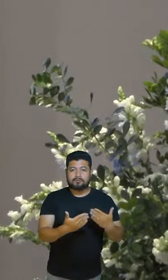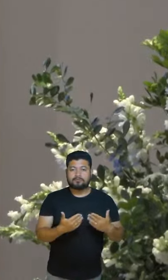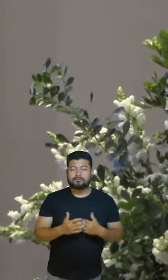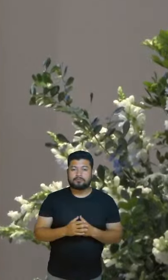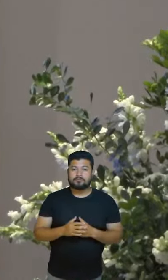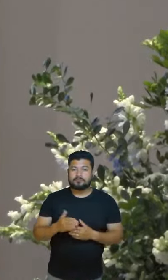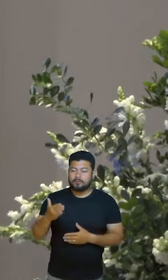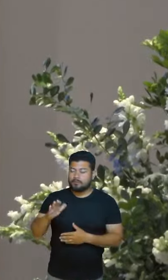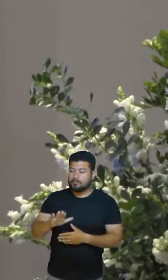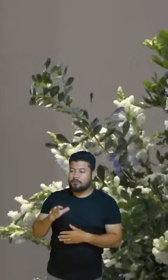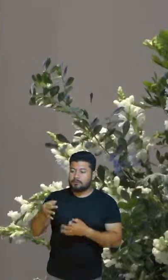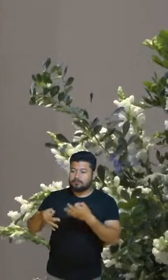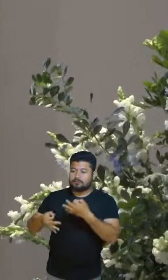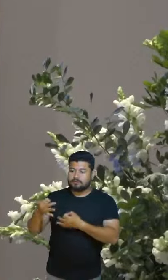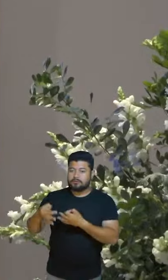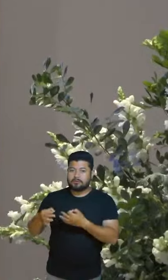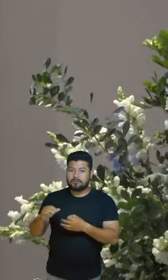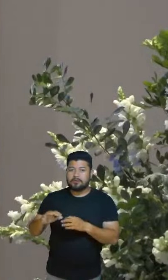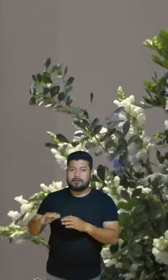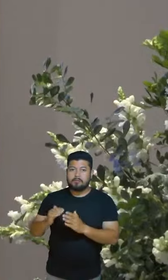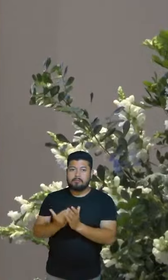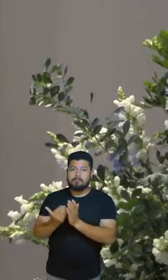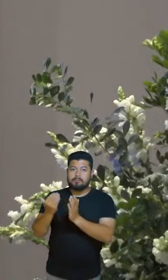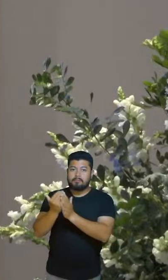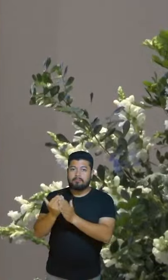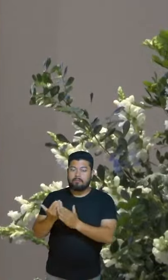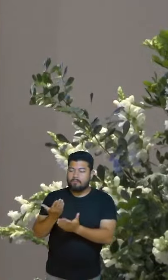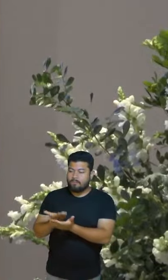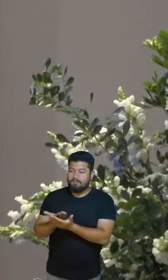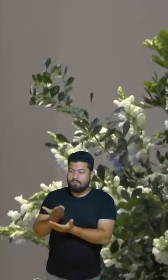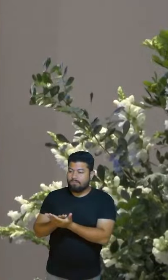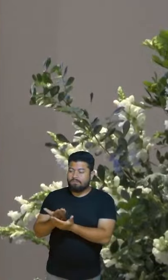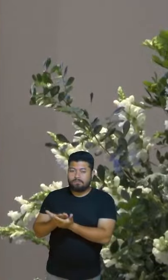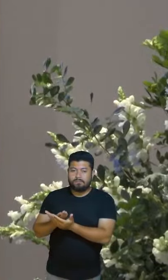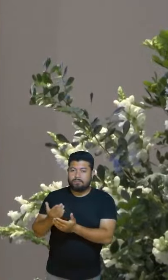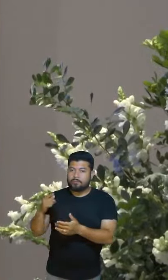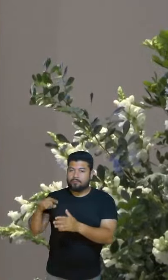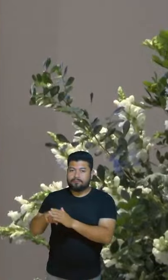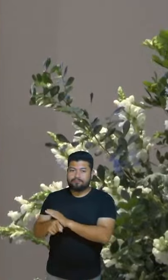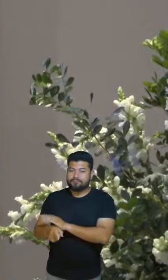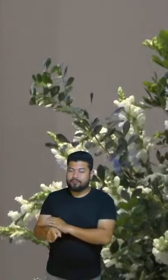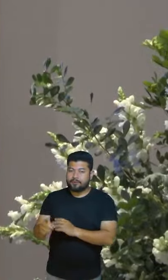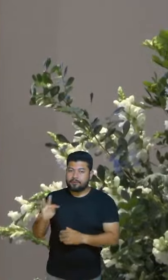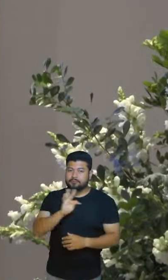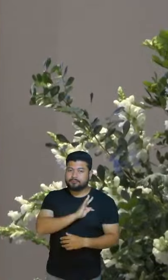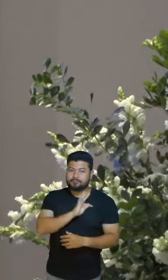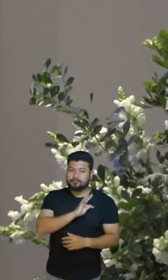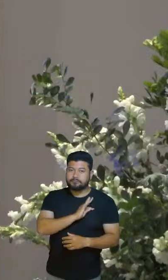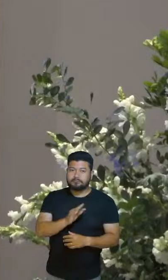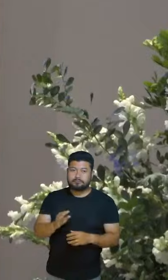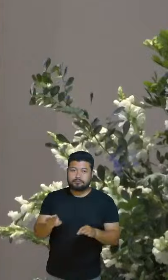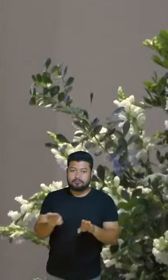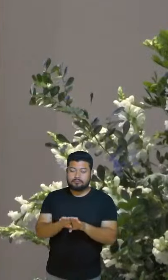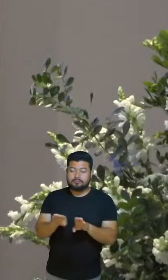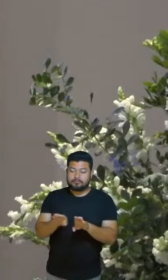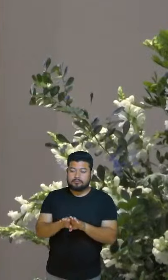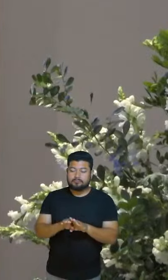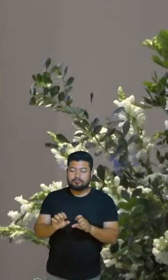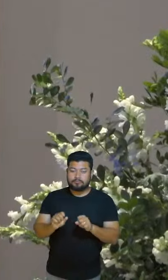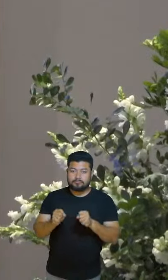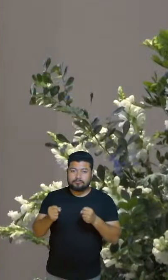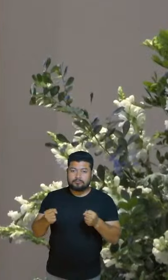judiciário mais acadêmico mais enfim como é para ser mesmo dentro da técnica também tentando auscultar esses valores mas a